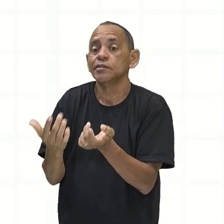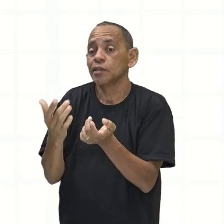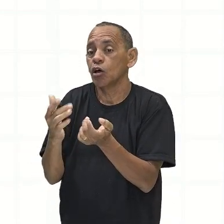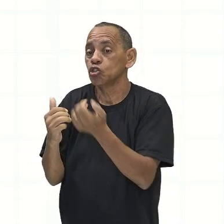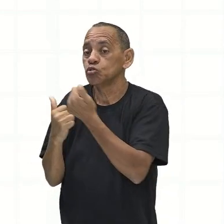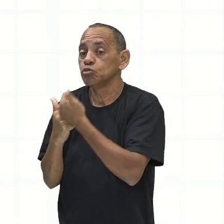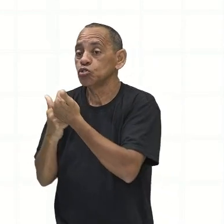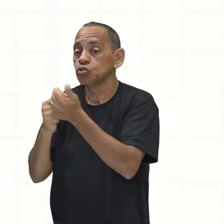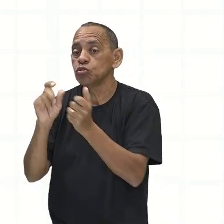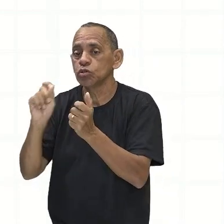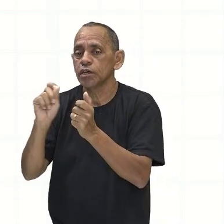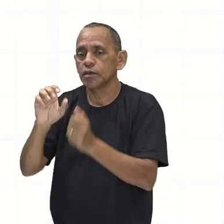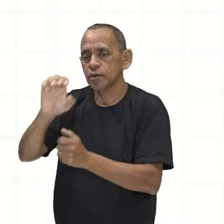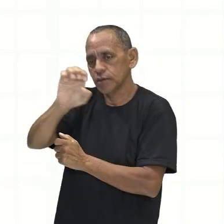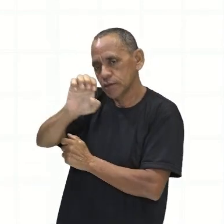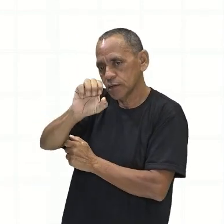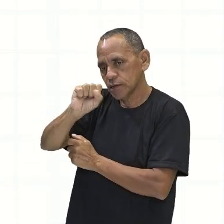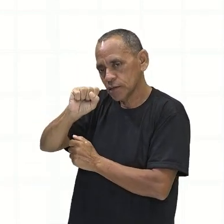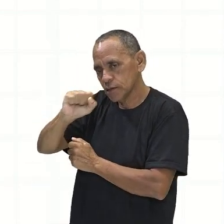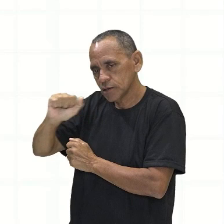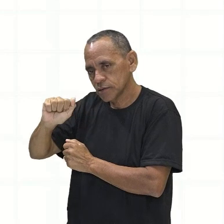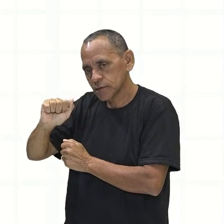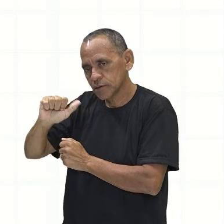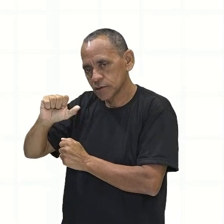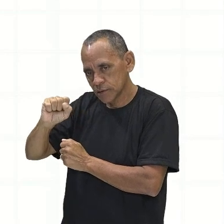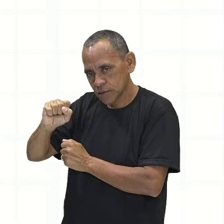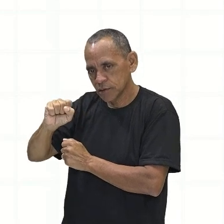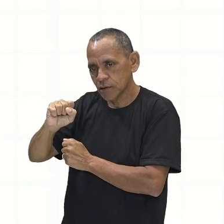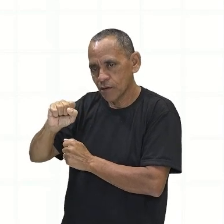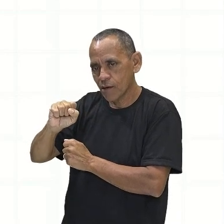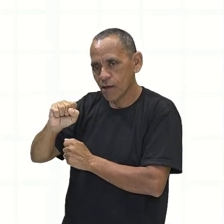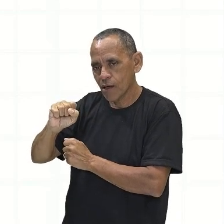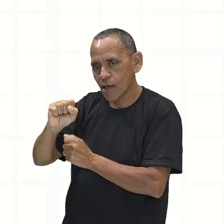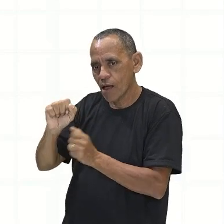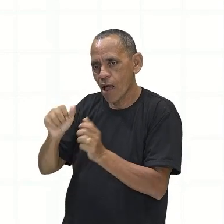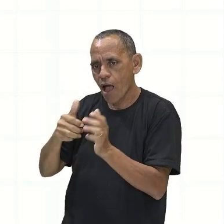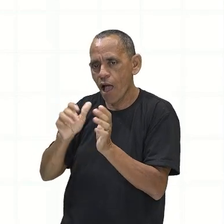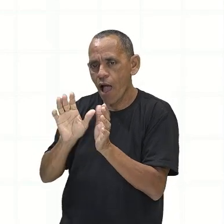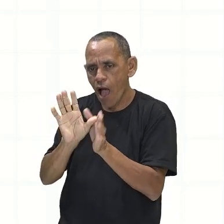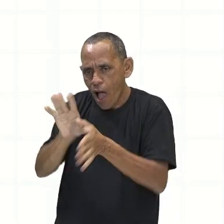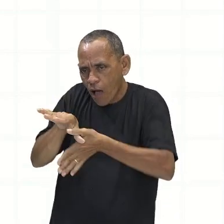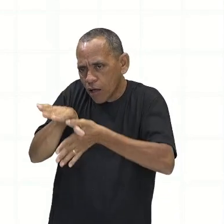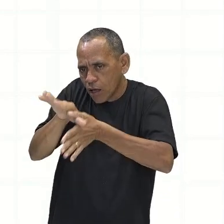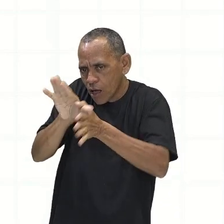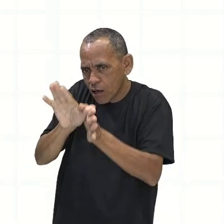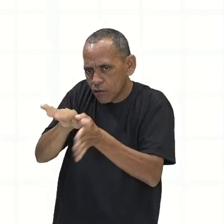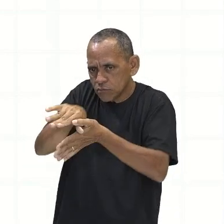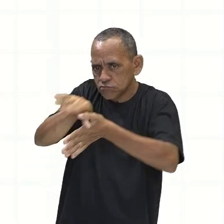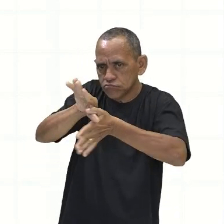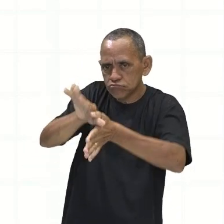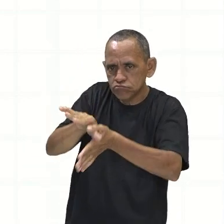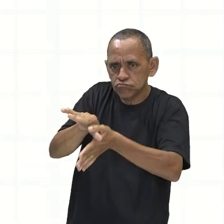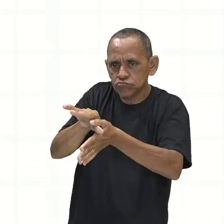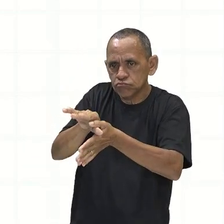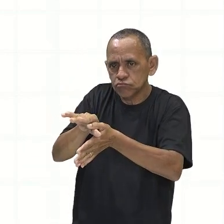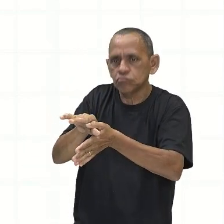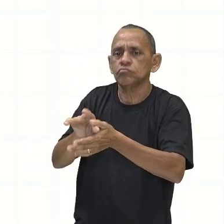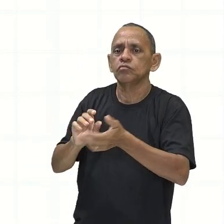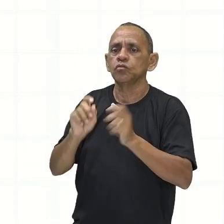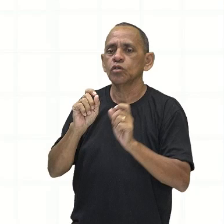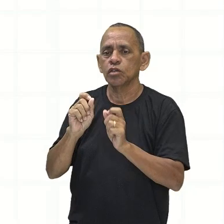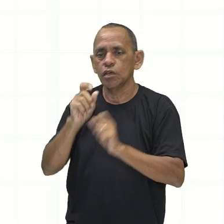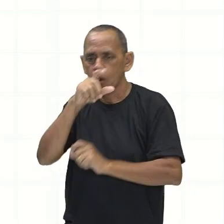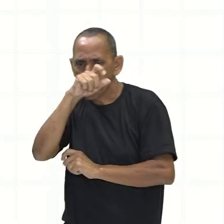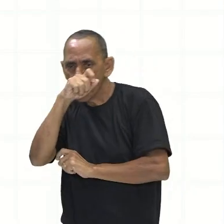refere essas? Essas aves. Notaram aí que o pronome também, ele serve